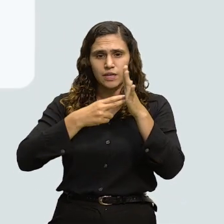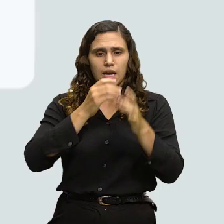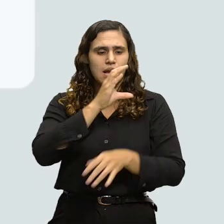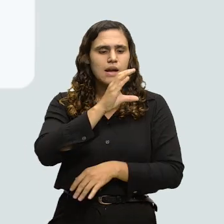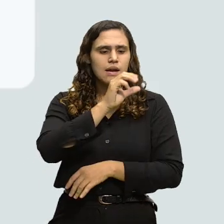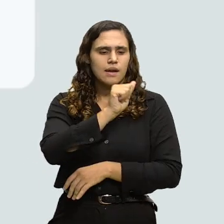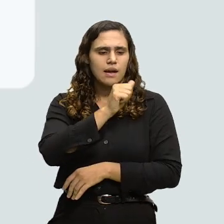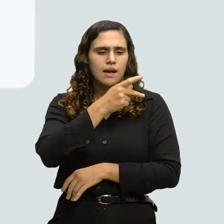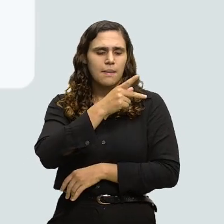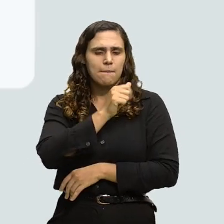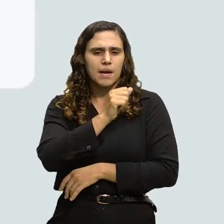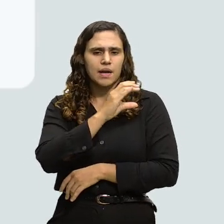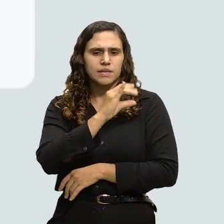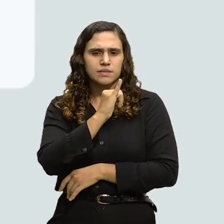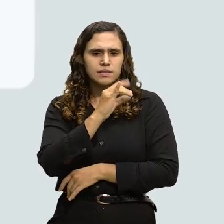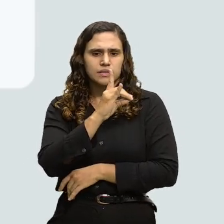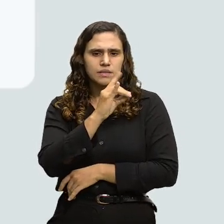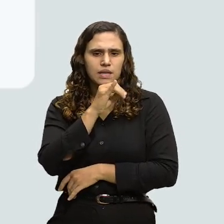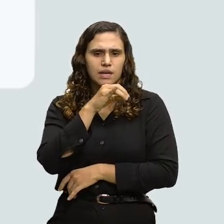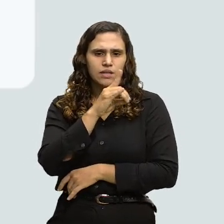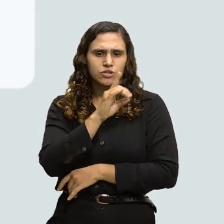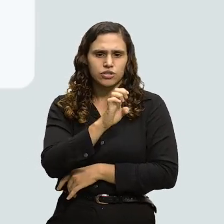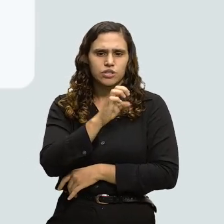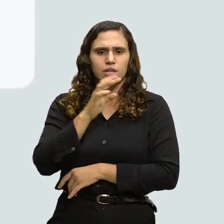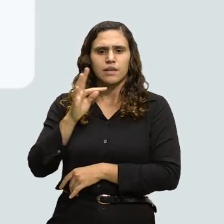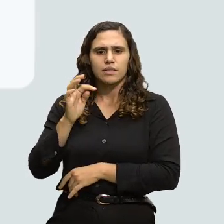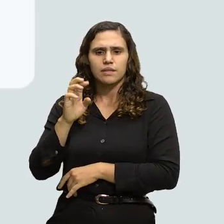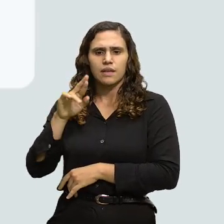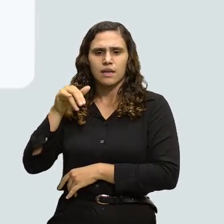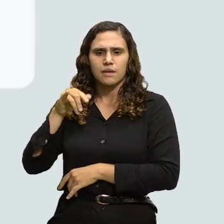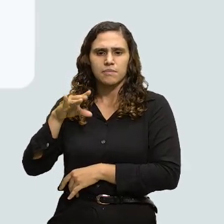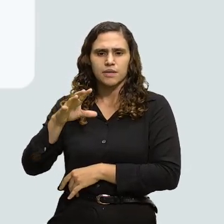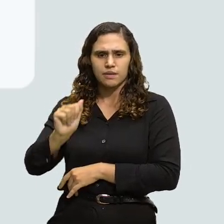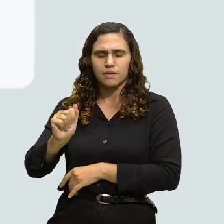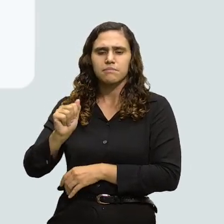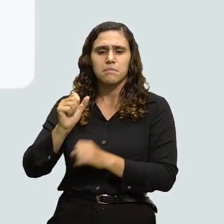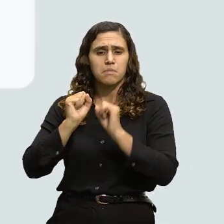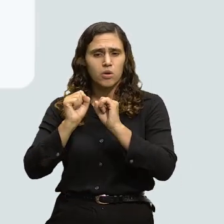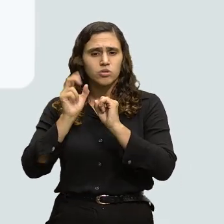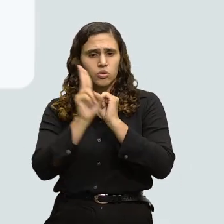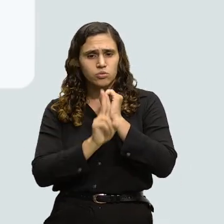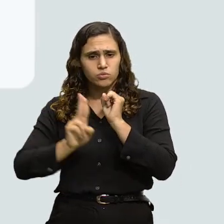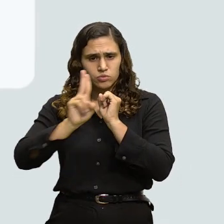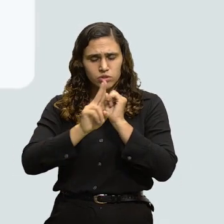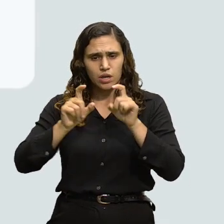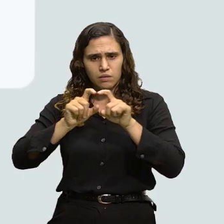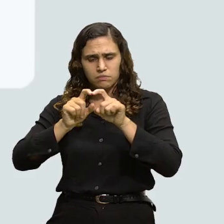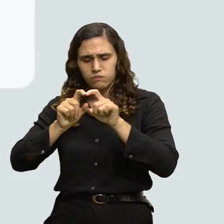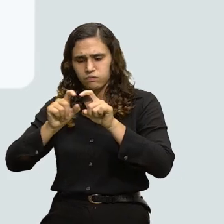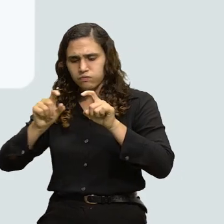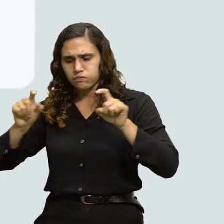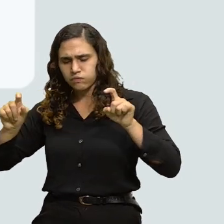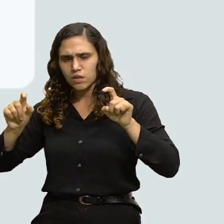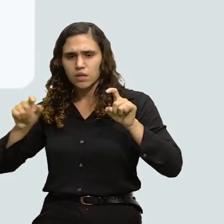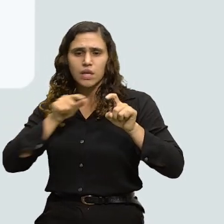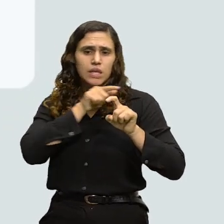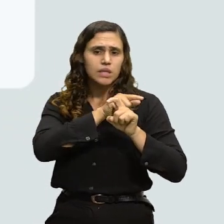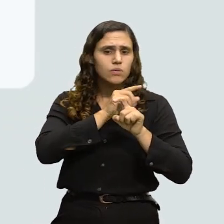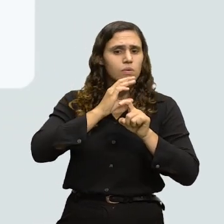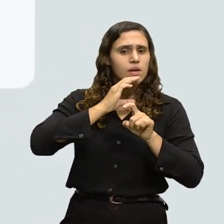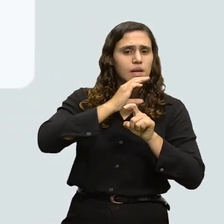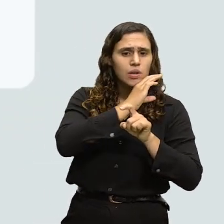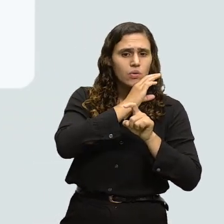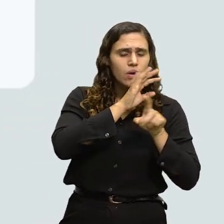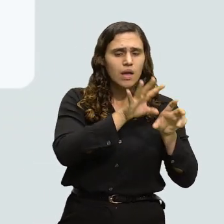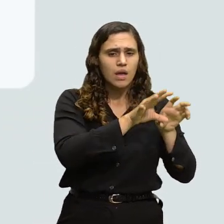justamente o M vezes o Czinho. Ou, partindo daqui, eu posso escrever que o calor que é absorvido